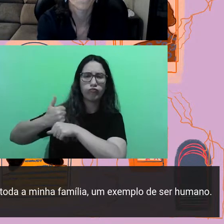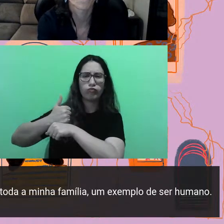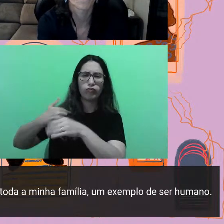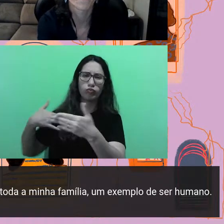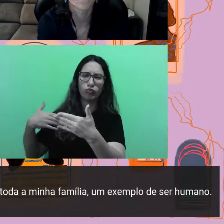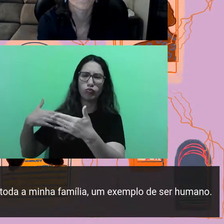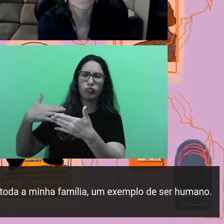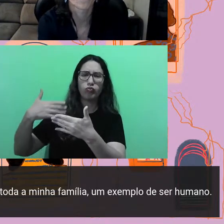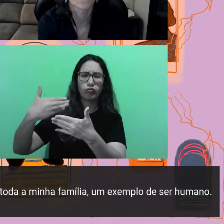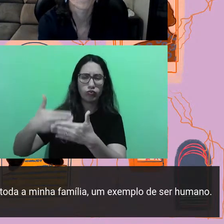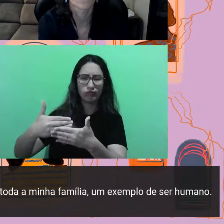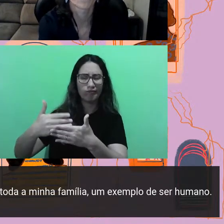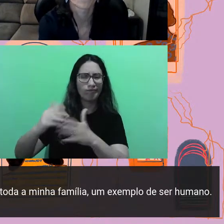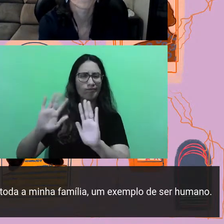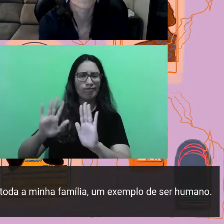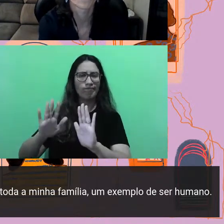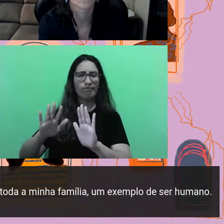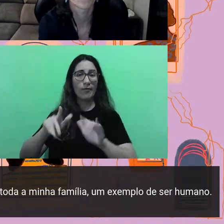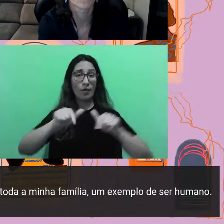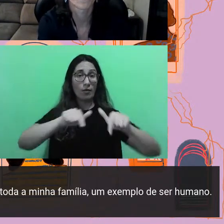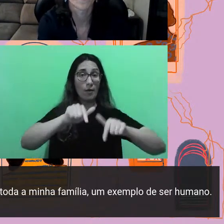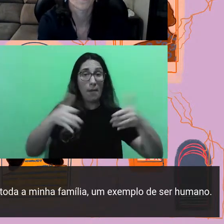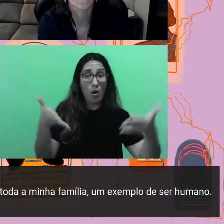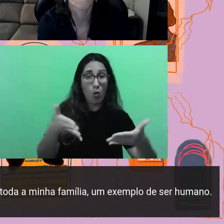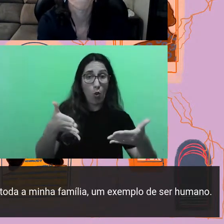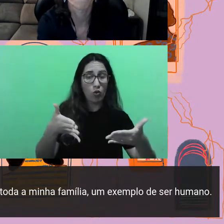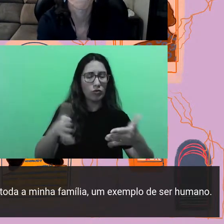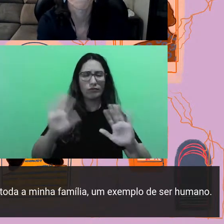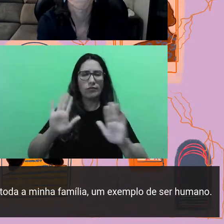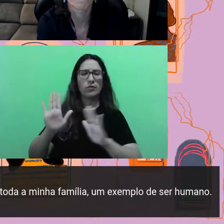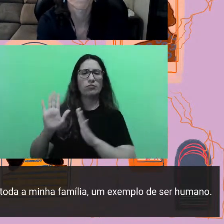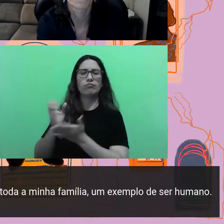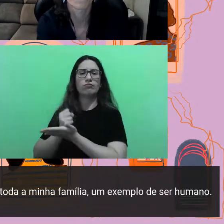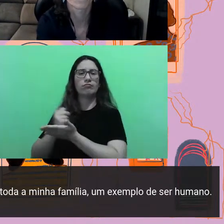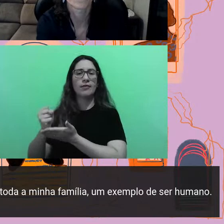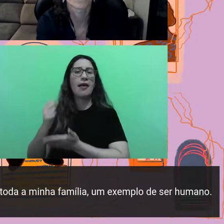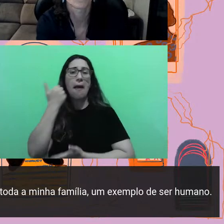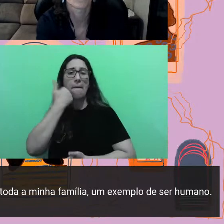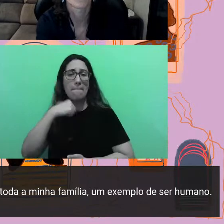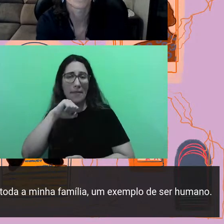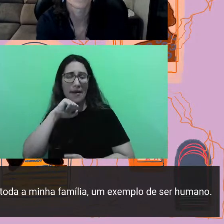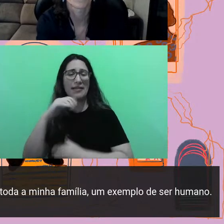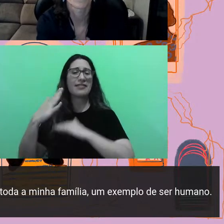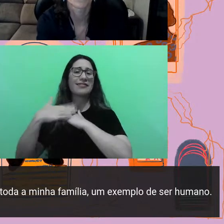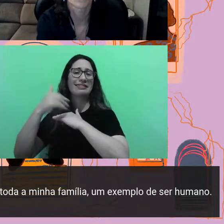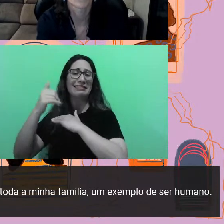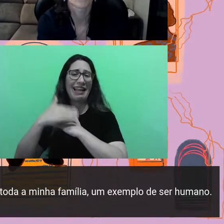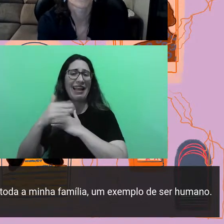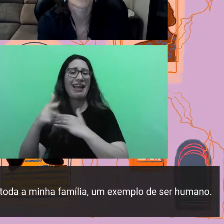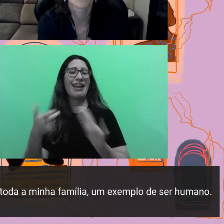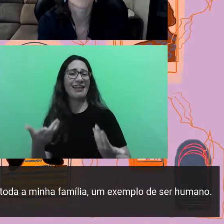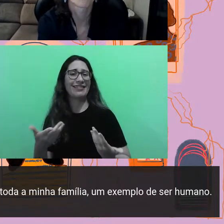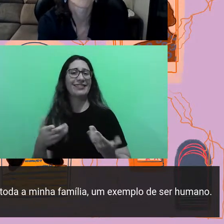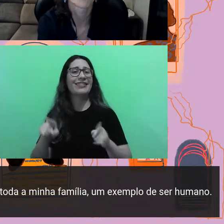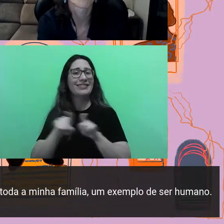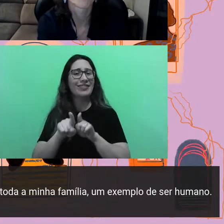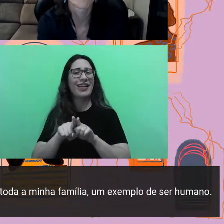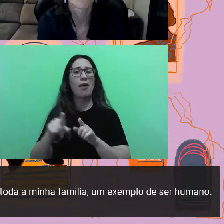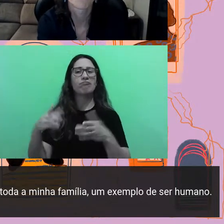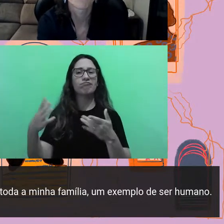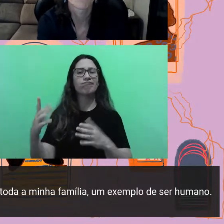de alto rendimento para dentro do que eu realizo ali no trabalho. Por mais que as mães fiquem me cutucando, né, os filhos, vai lá pesquisar,